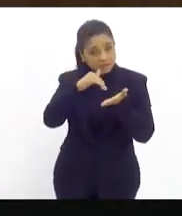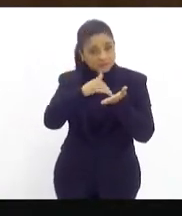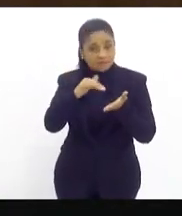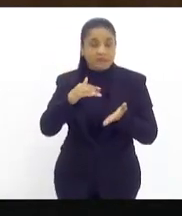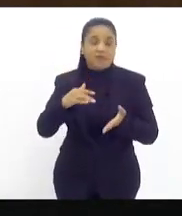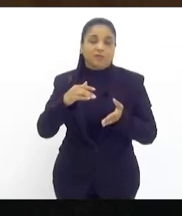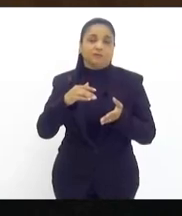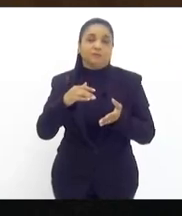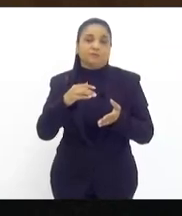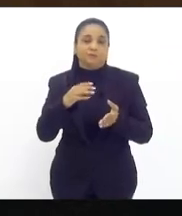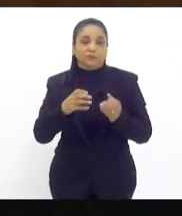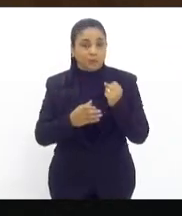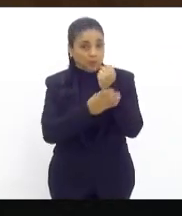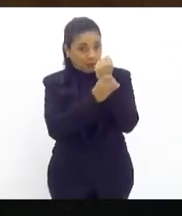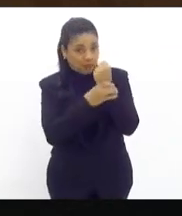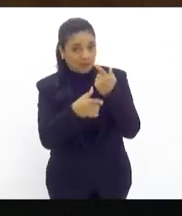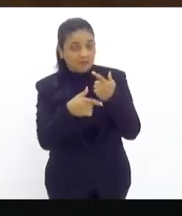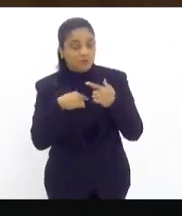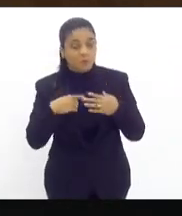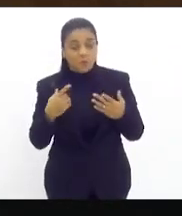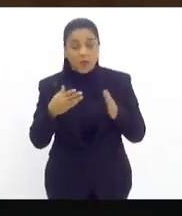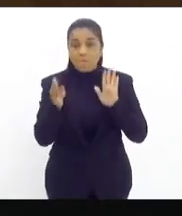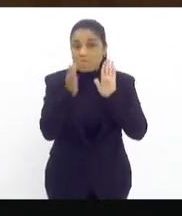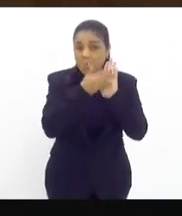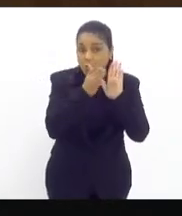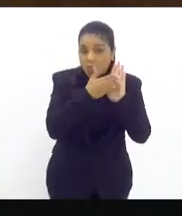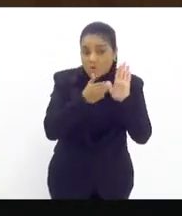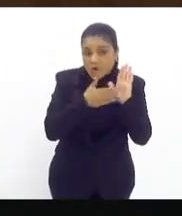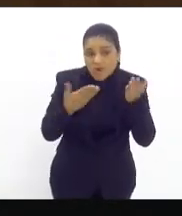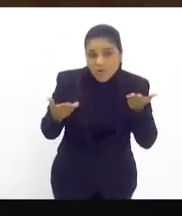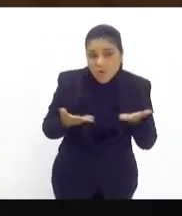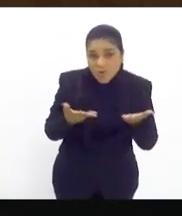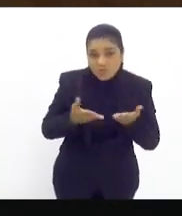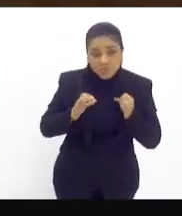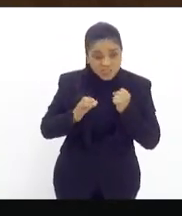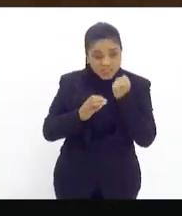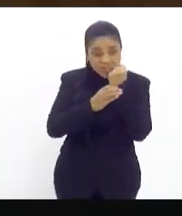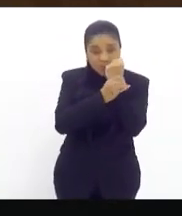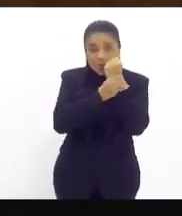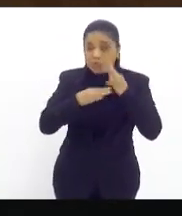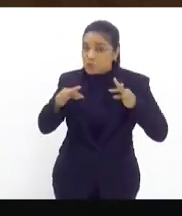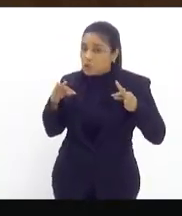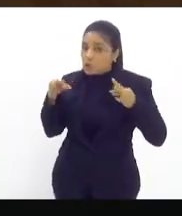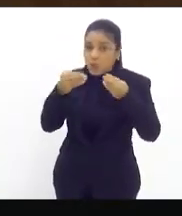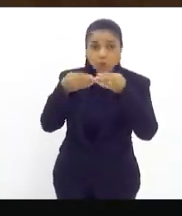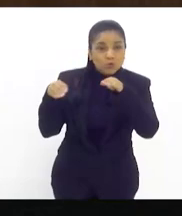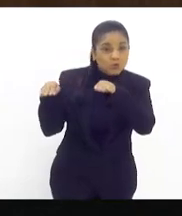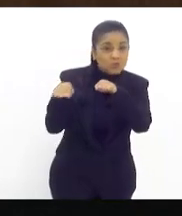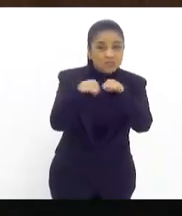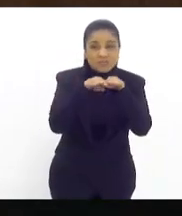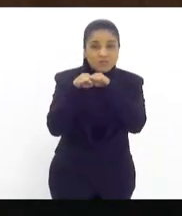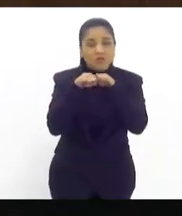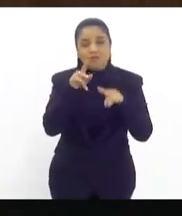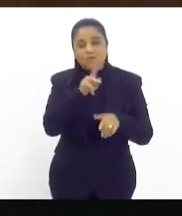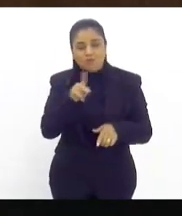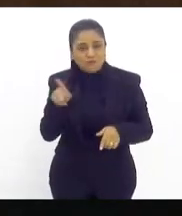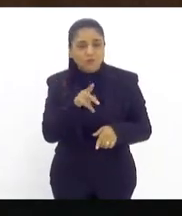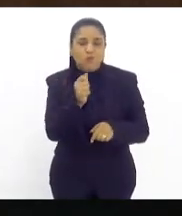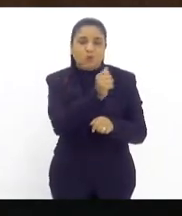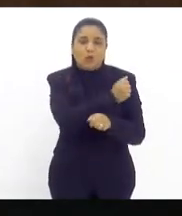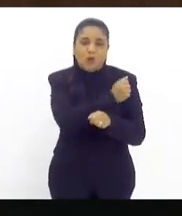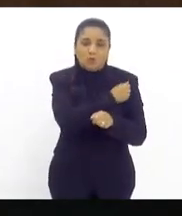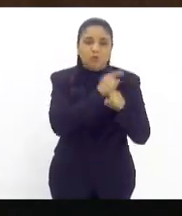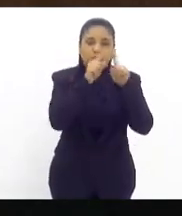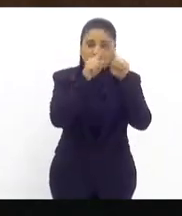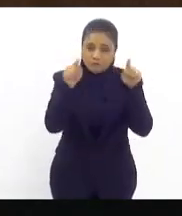propondo aqui é segurança para todos não só para os alunos como para os professores para os servidores que sirva de exemplo